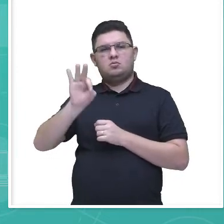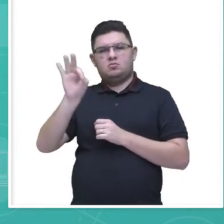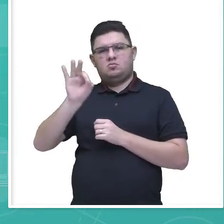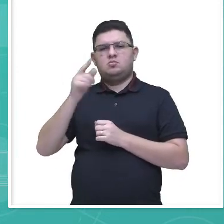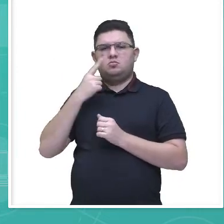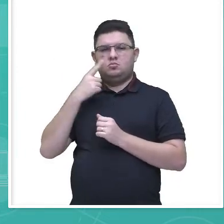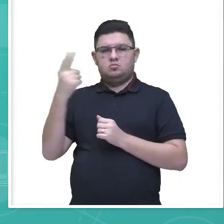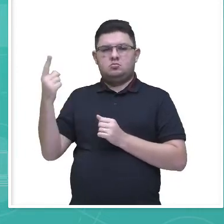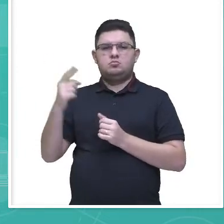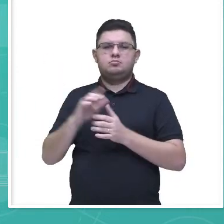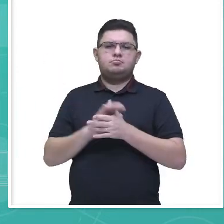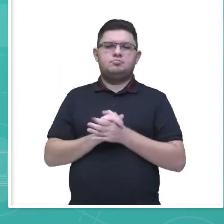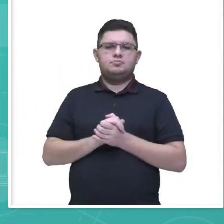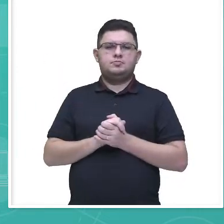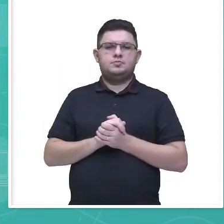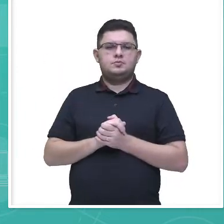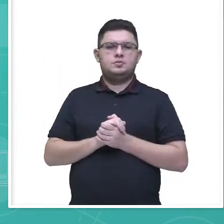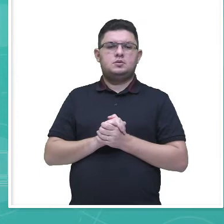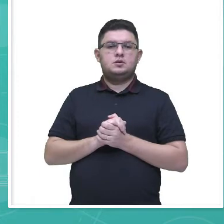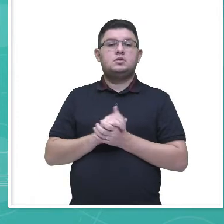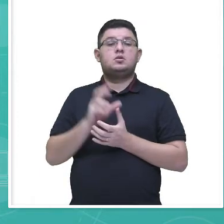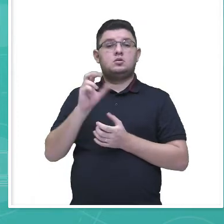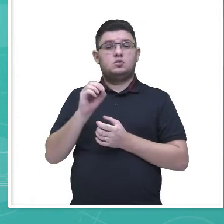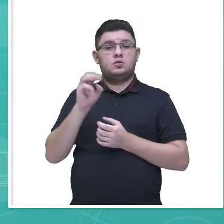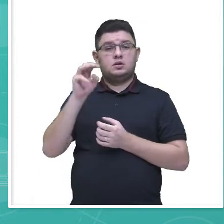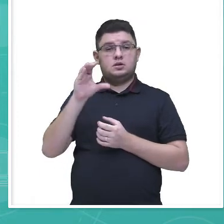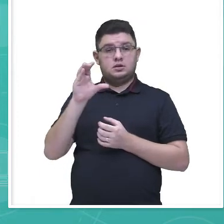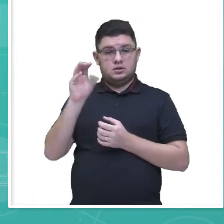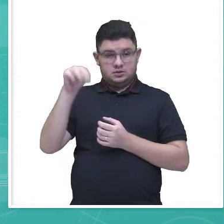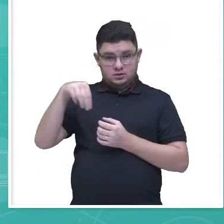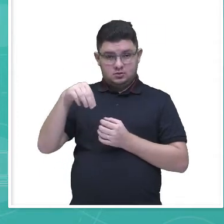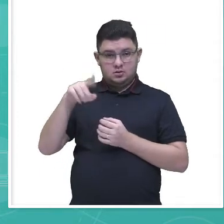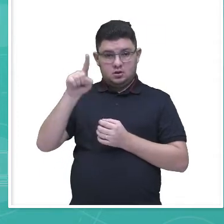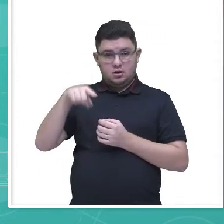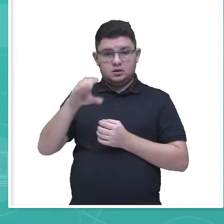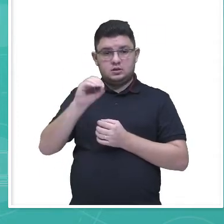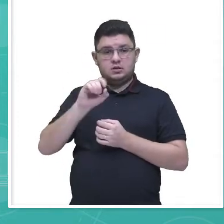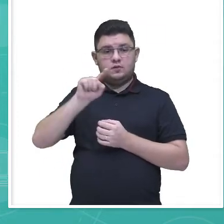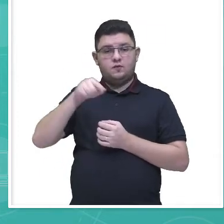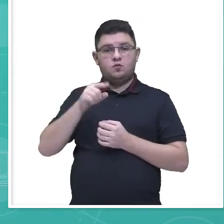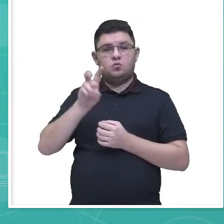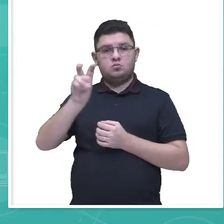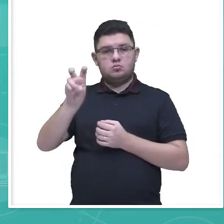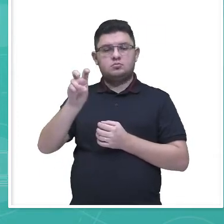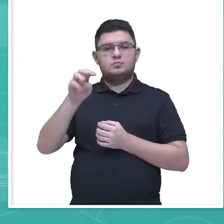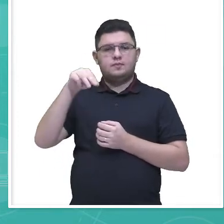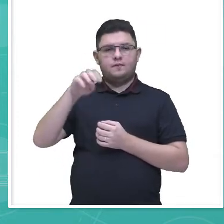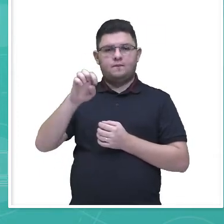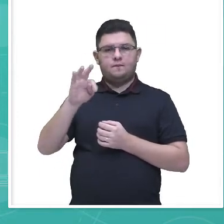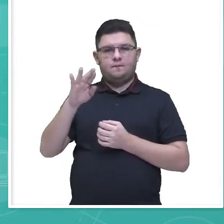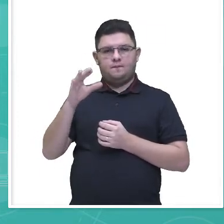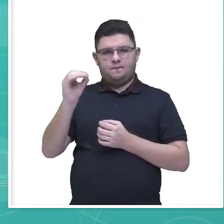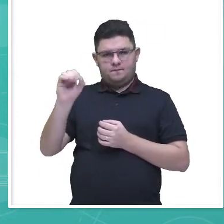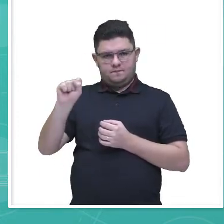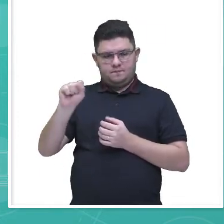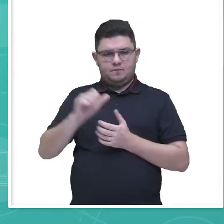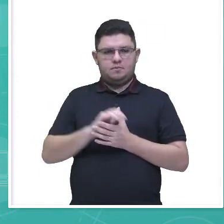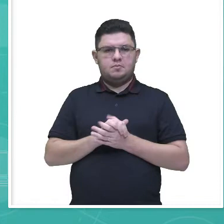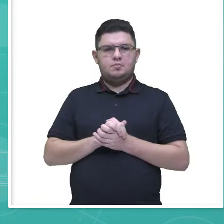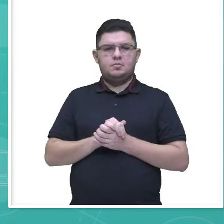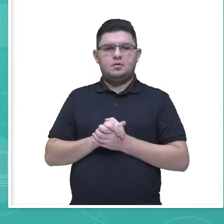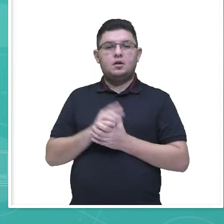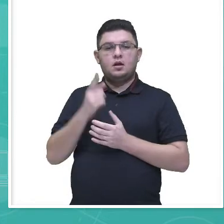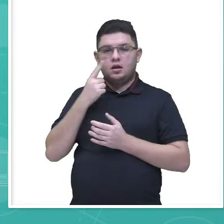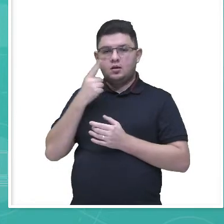ó, 50 centímetros é 0,5 metros, ou seja, meio metro. E por aí